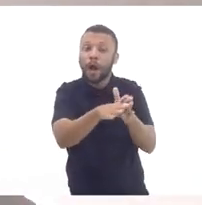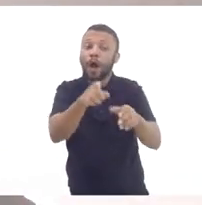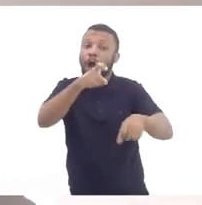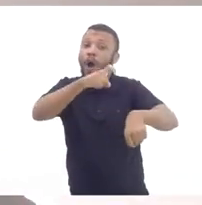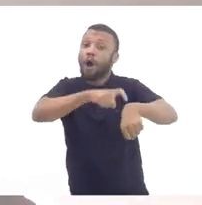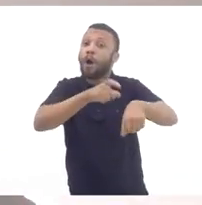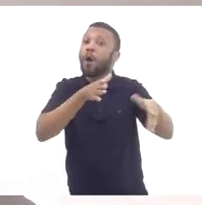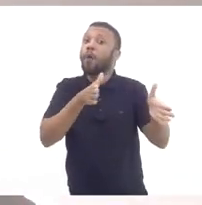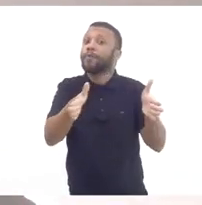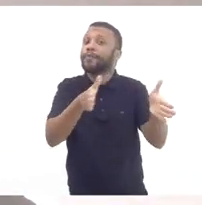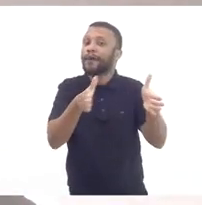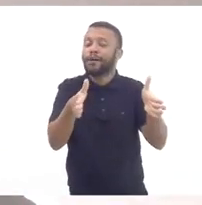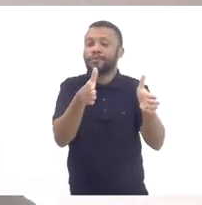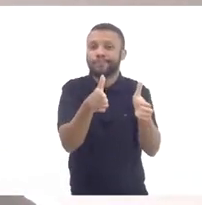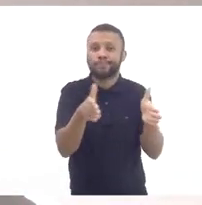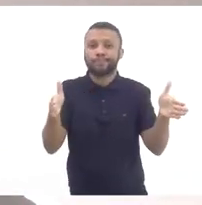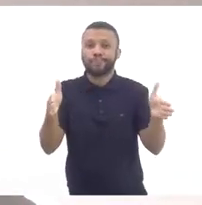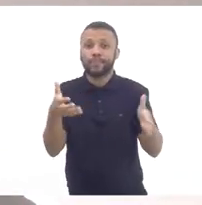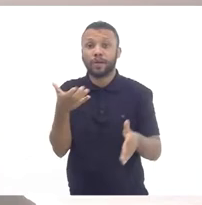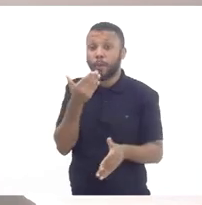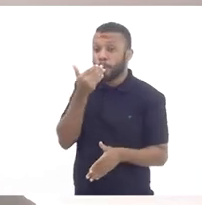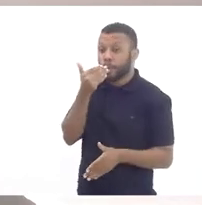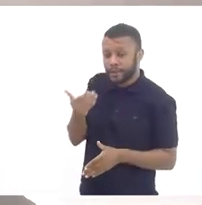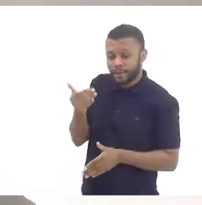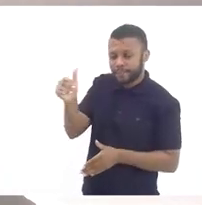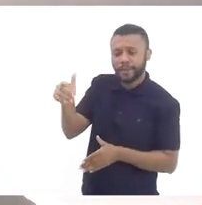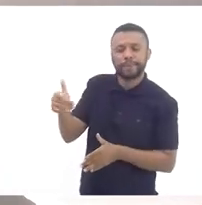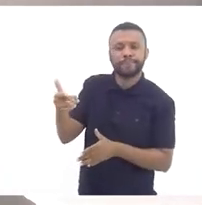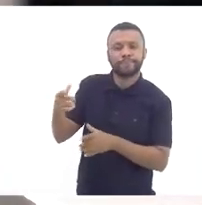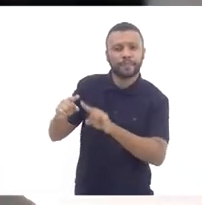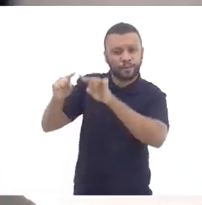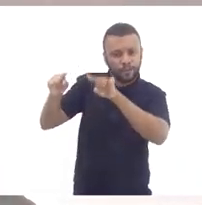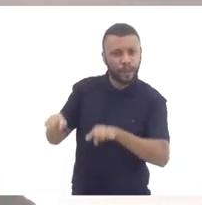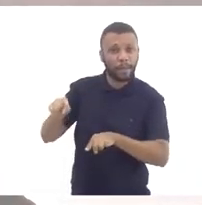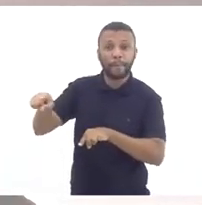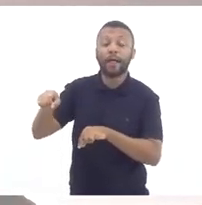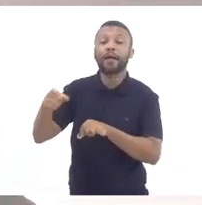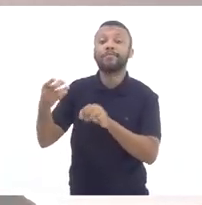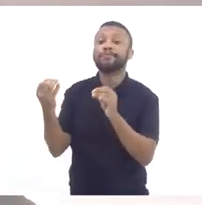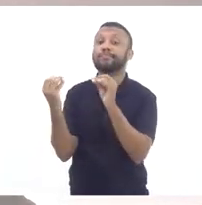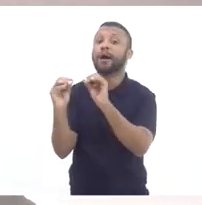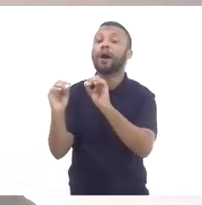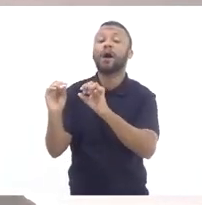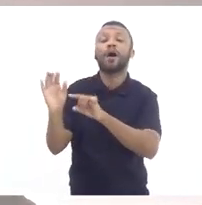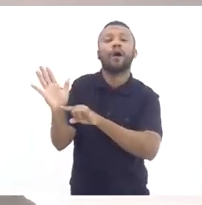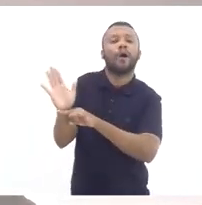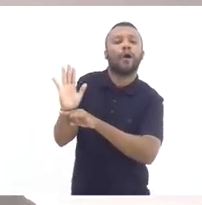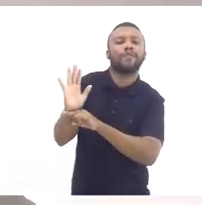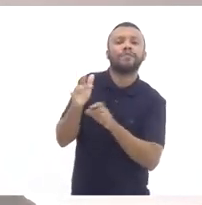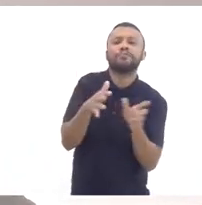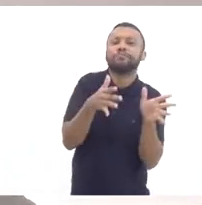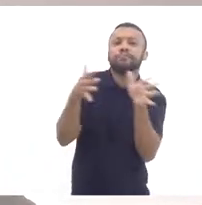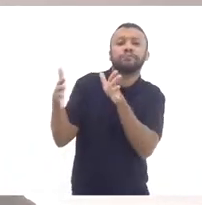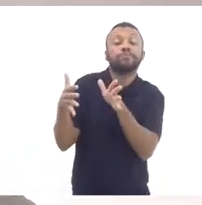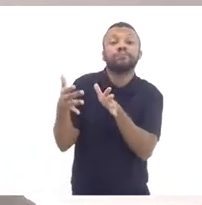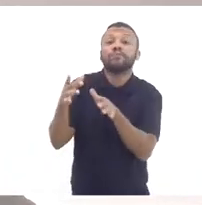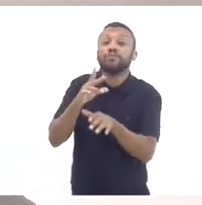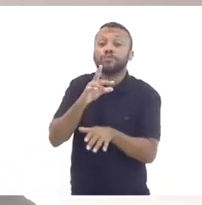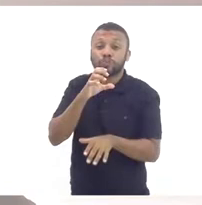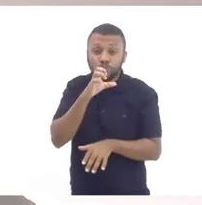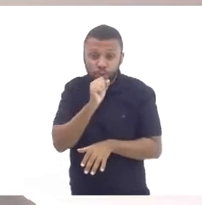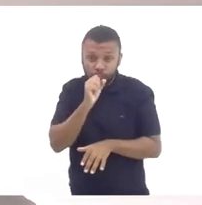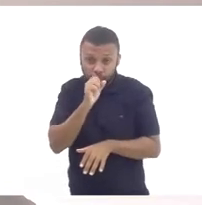pedi para a minha assessora passar ali um videozinho, rapidinho. No sábado, é um dia menos movimentado, eu andei